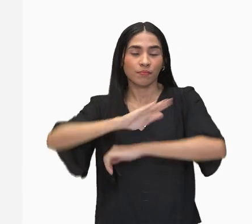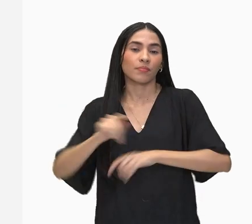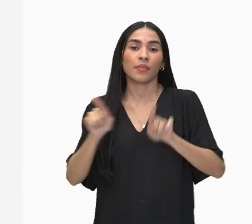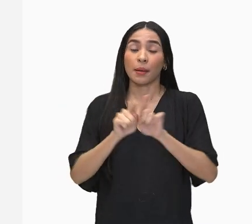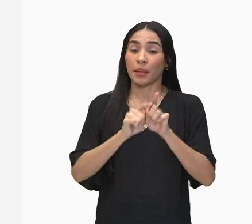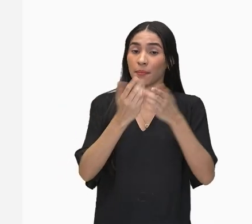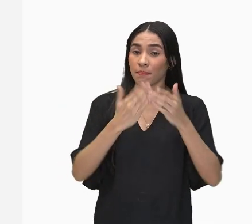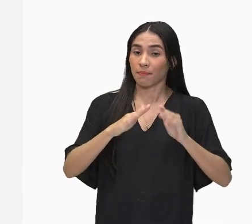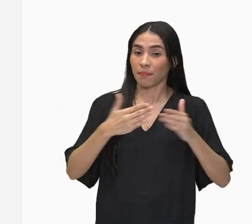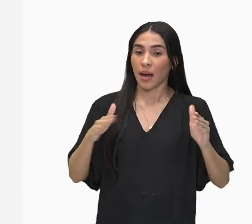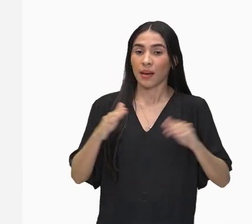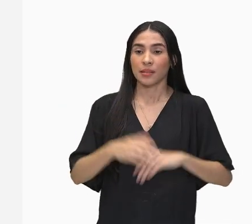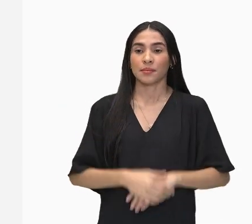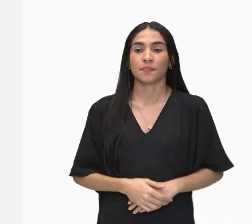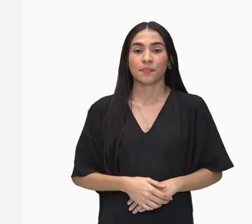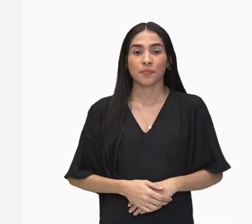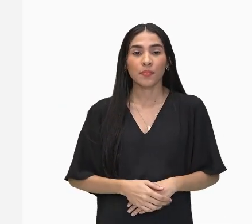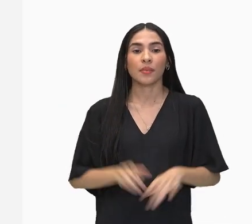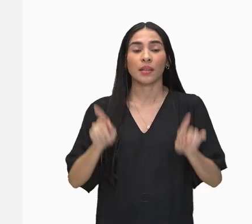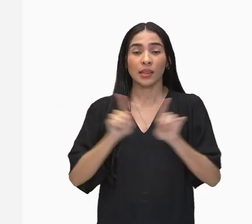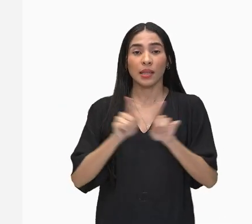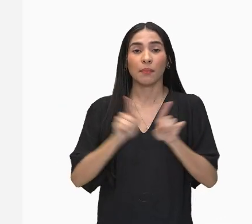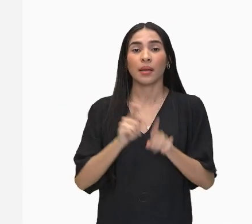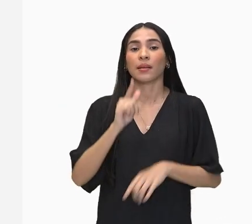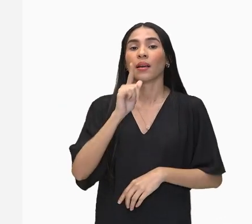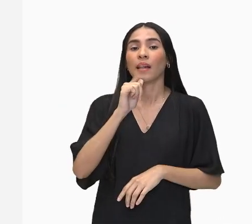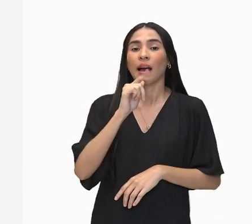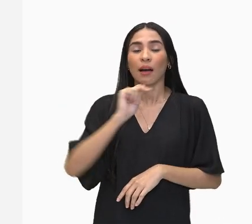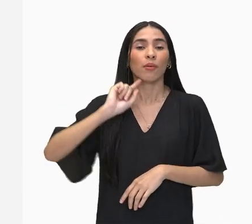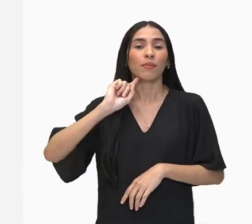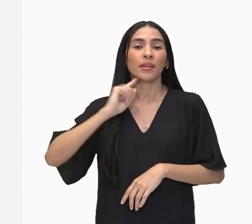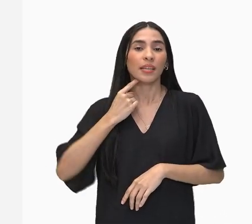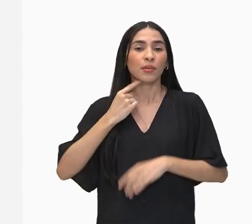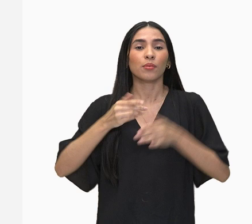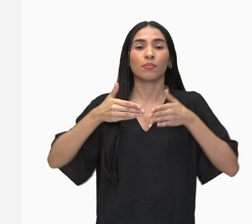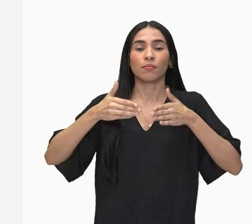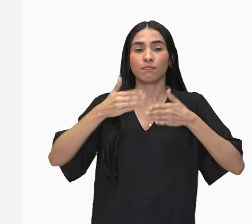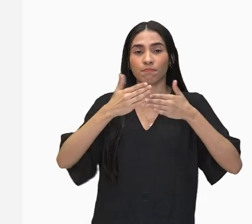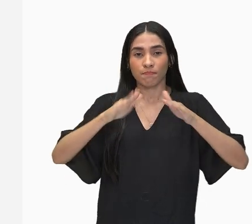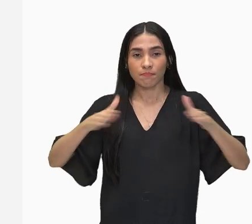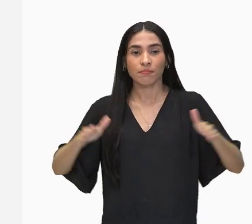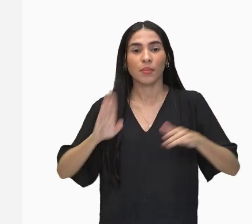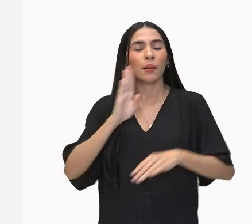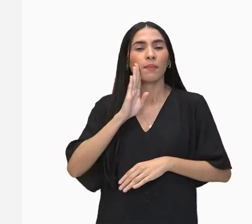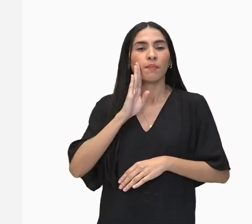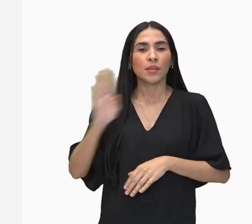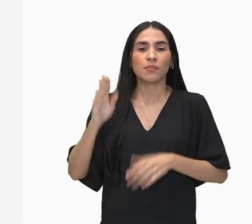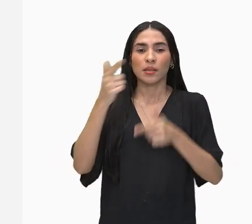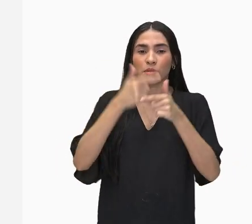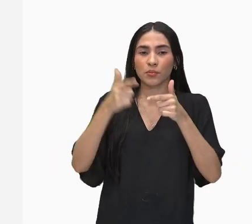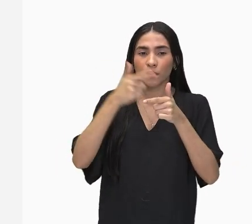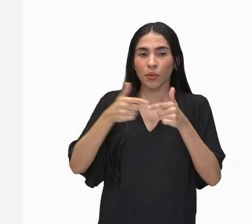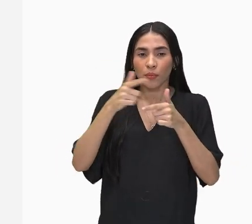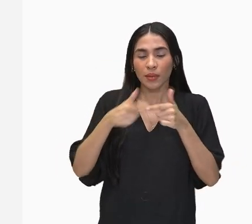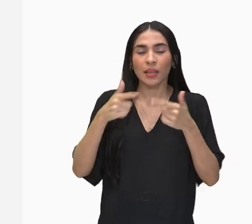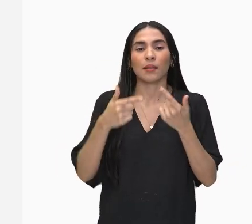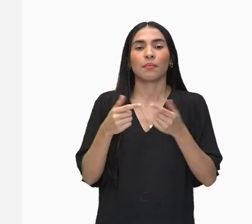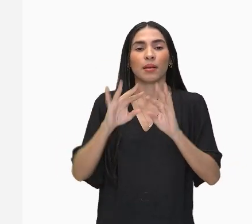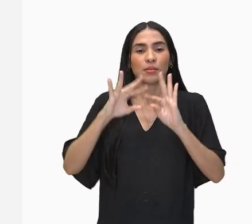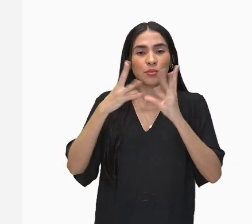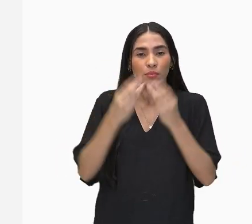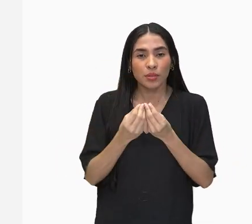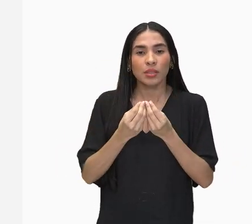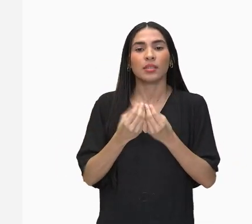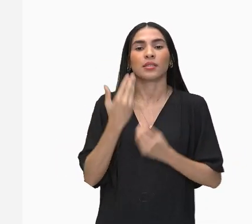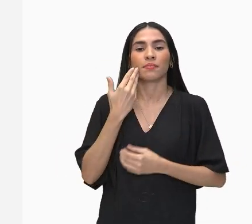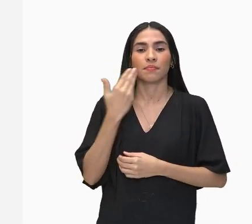temos a poluição dos rios, né? Onde nós temos os principais venenos de águas fluviais, o mercúrio, o chumbo,